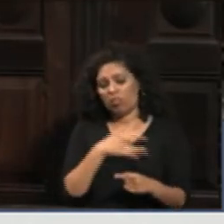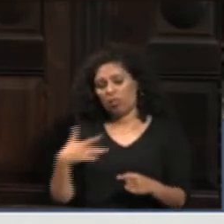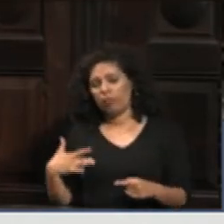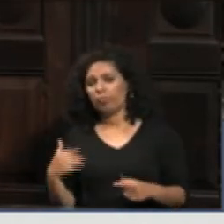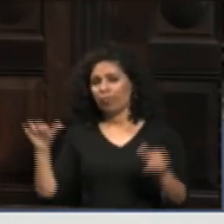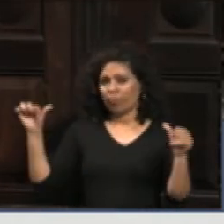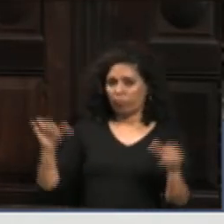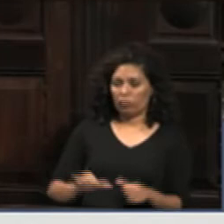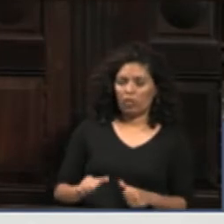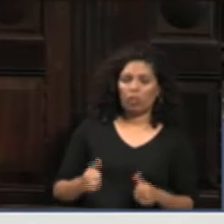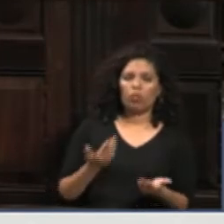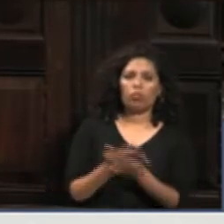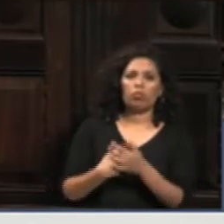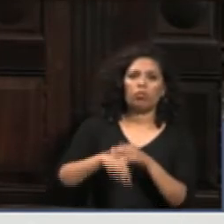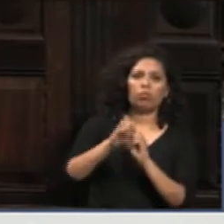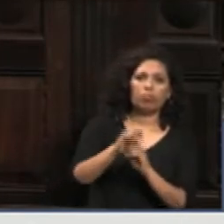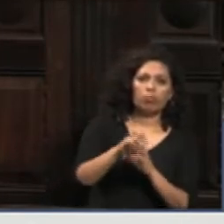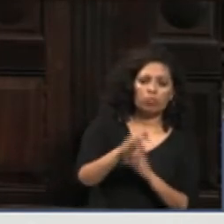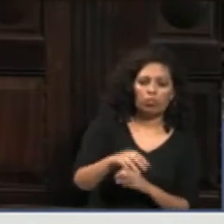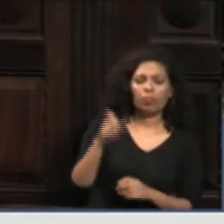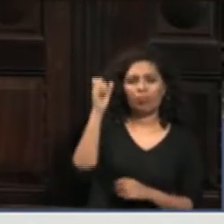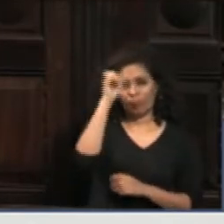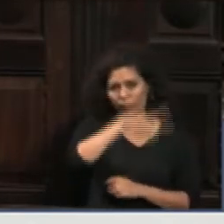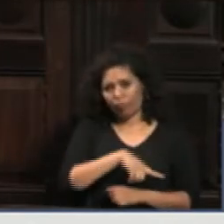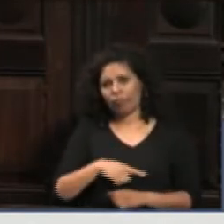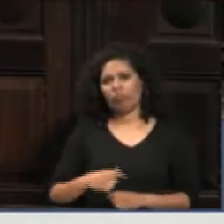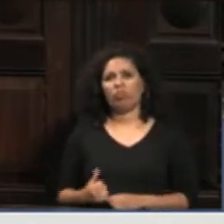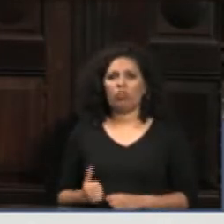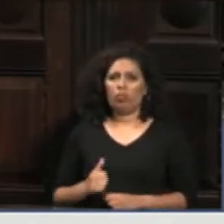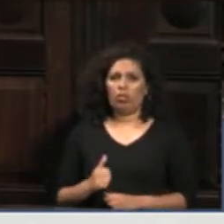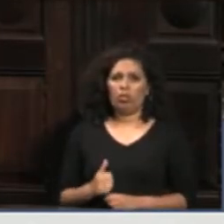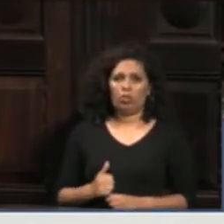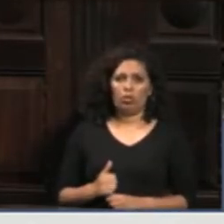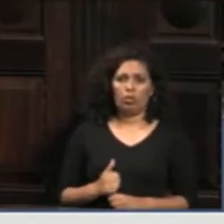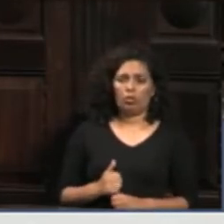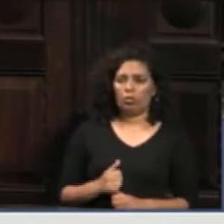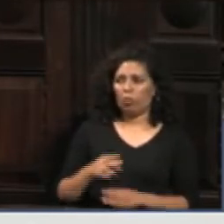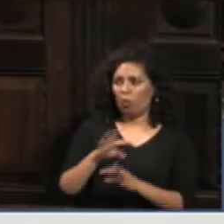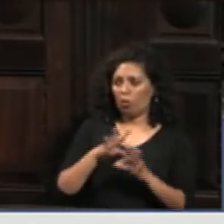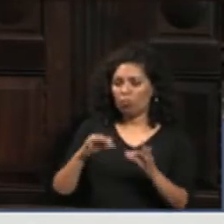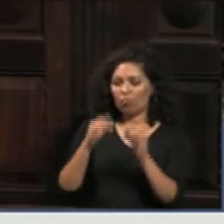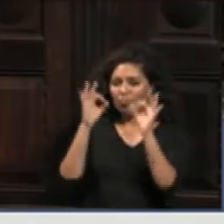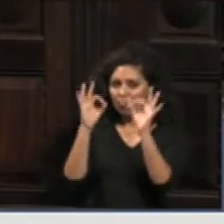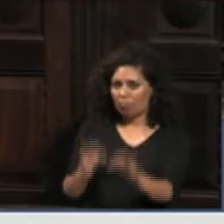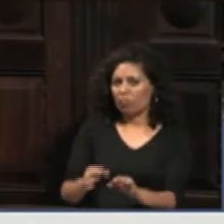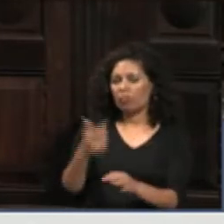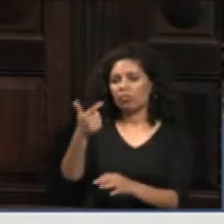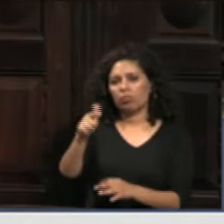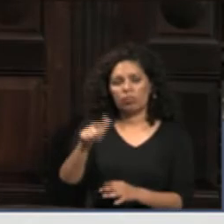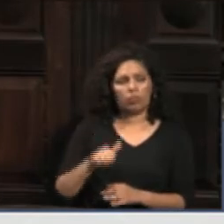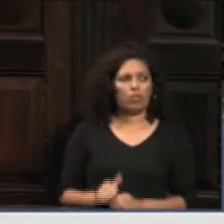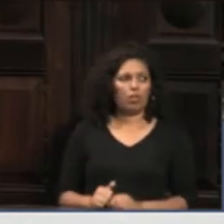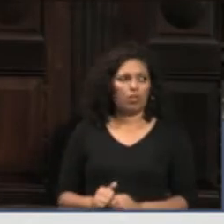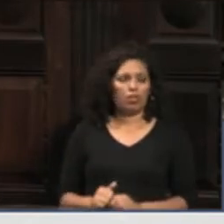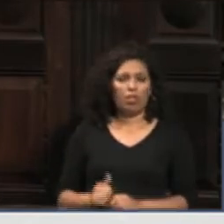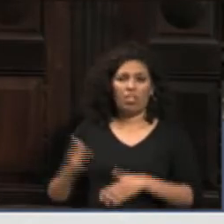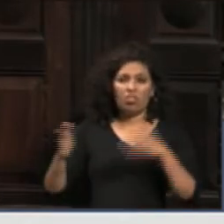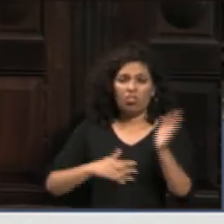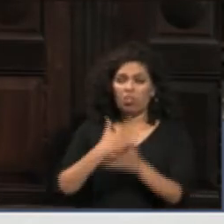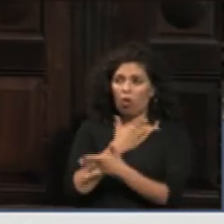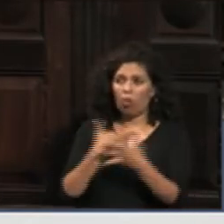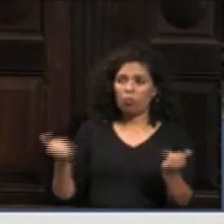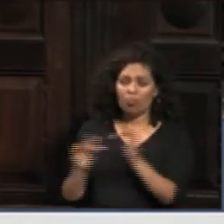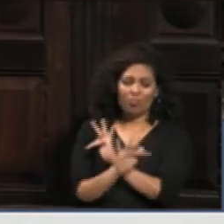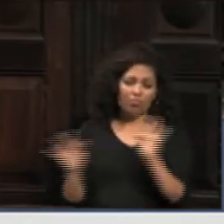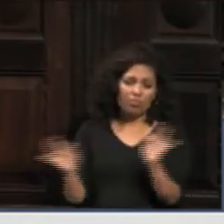escolas, temos dificuldades de um ensino público de qualidade e até mesmo, às vezes, o ensino básico,